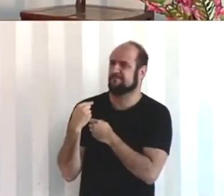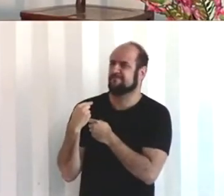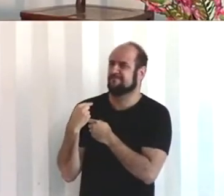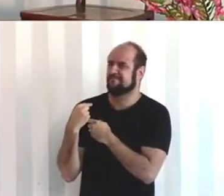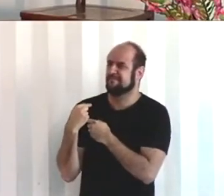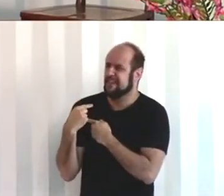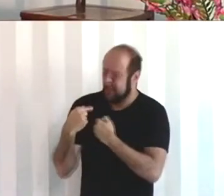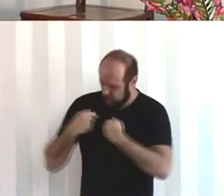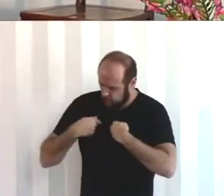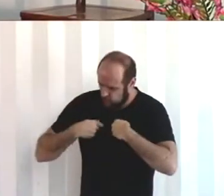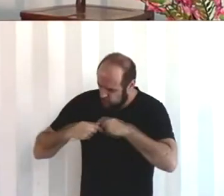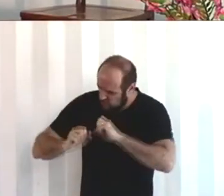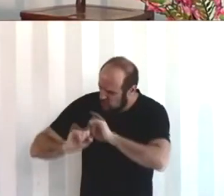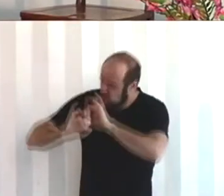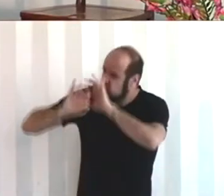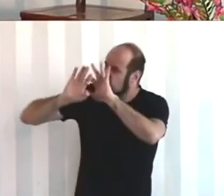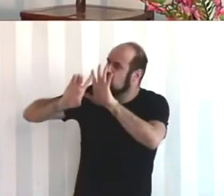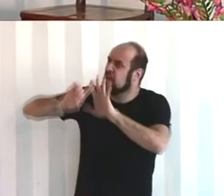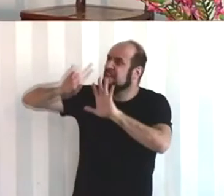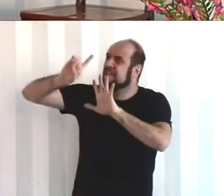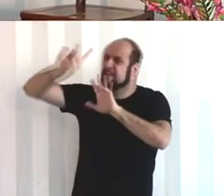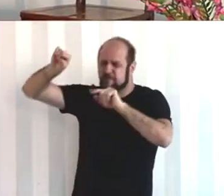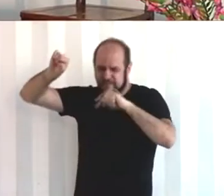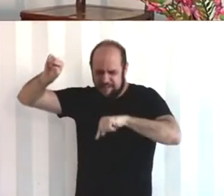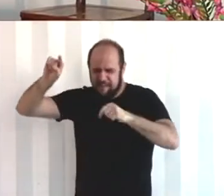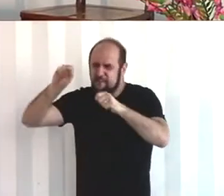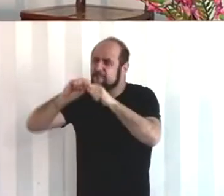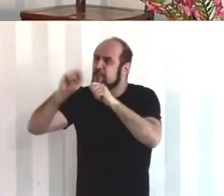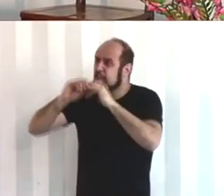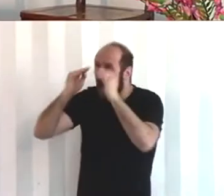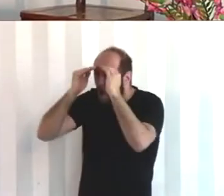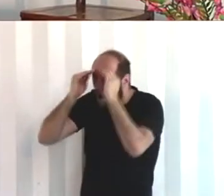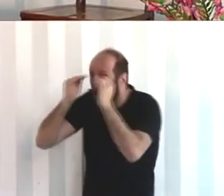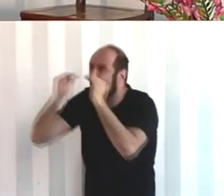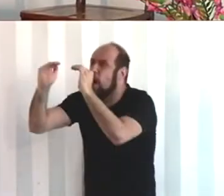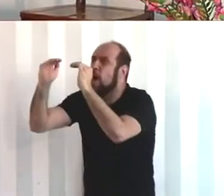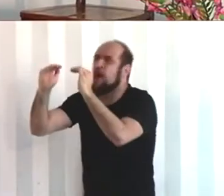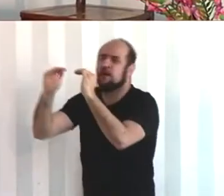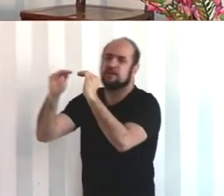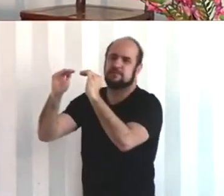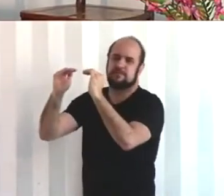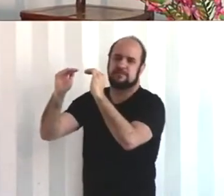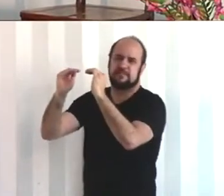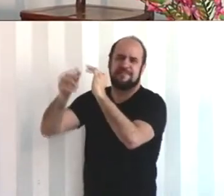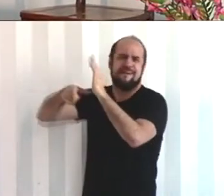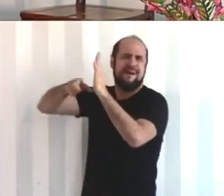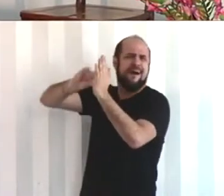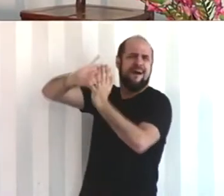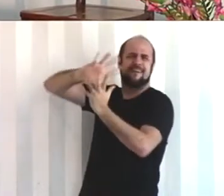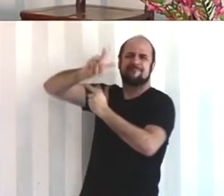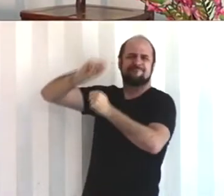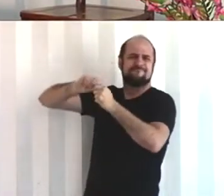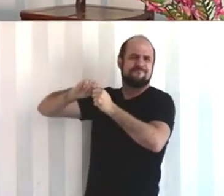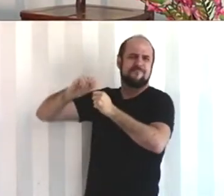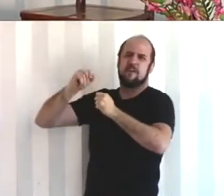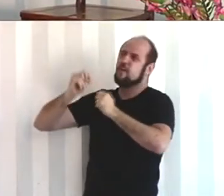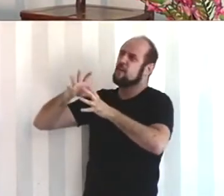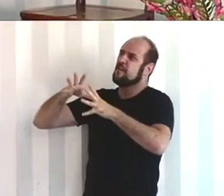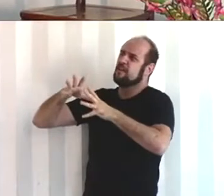Eu glorifiquei o meu Pai, cumprindo tudo o que Ele estabeleceu antes da fundação do mundo,